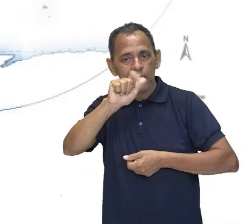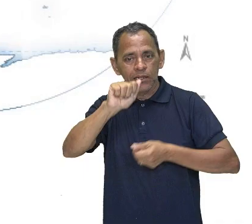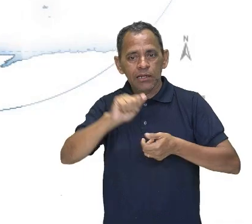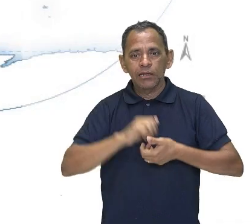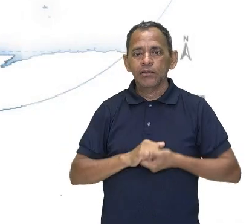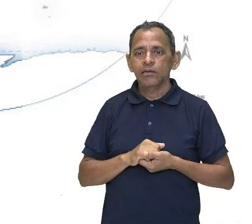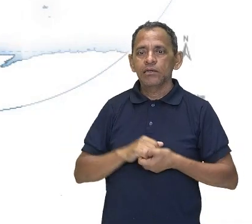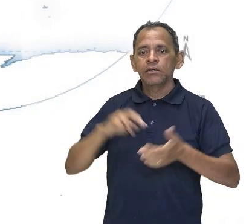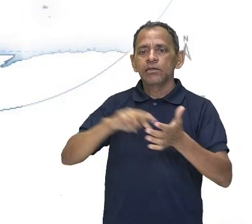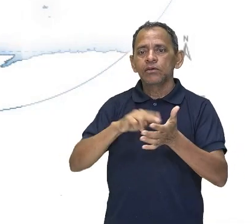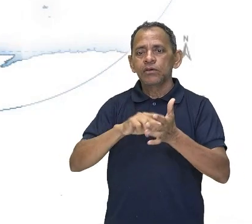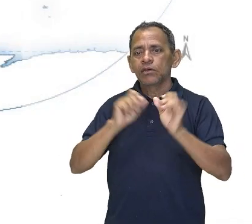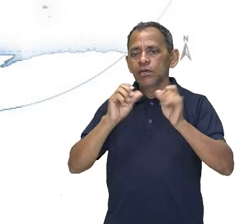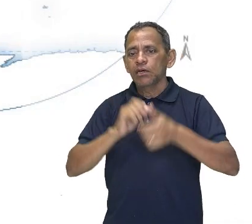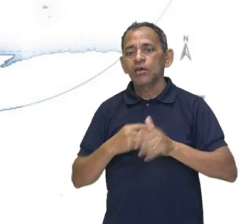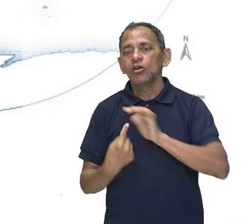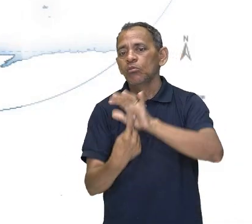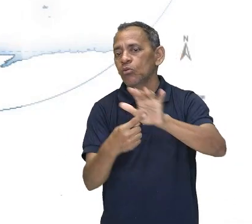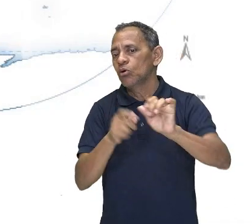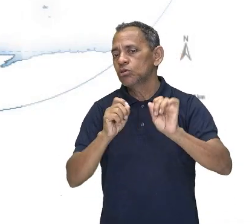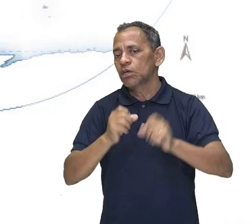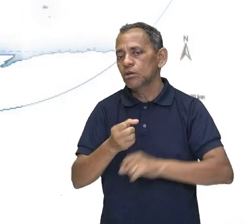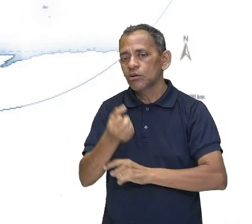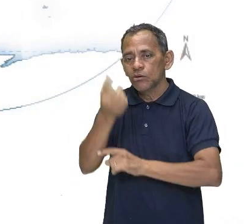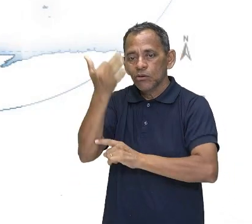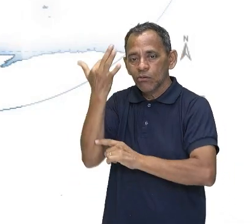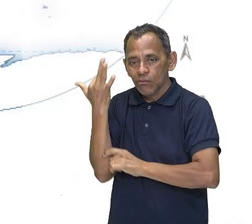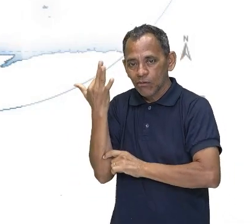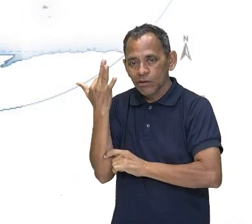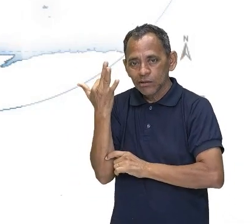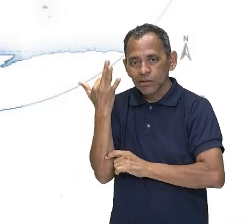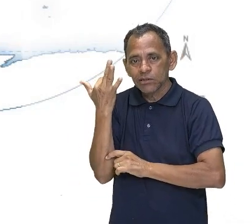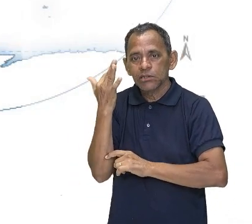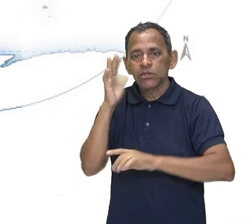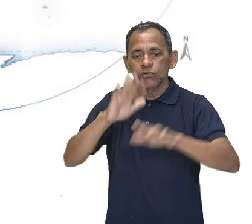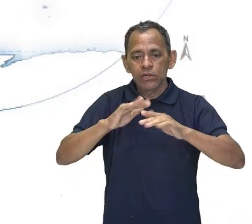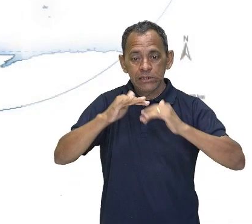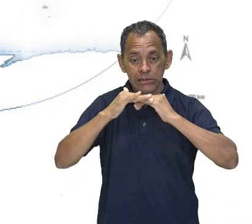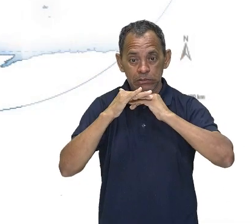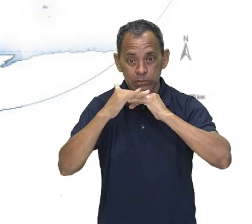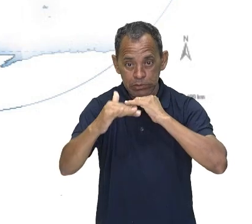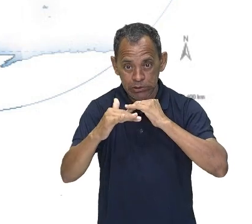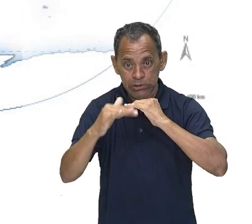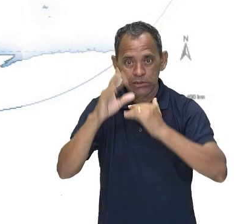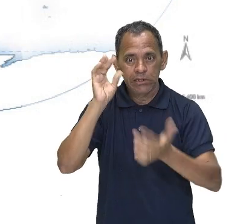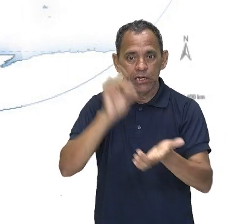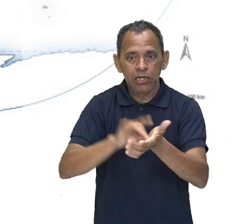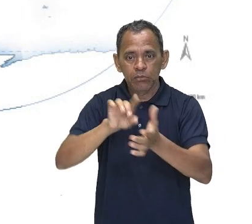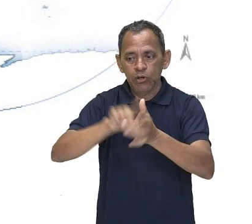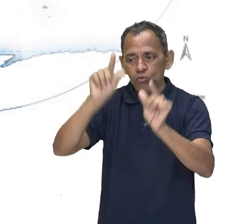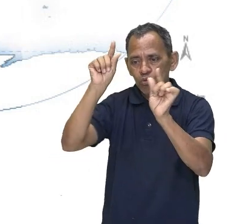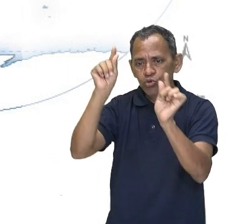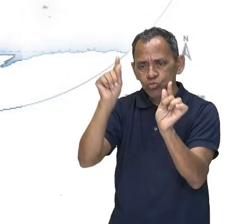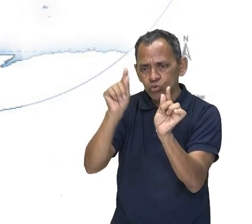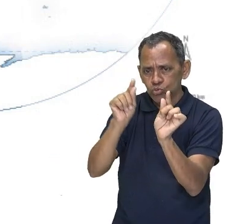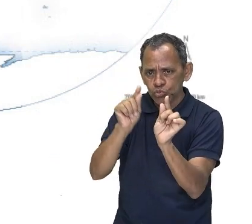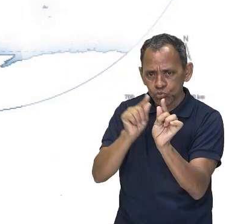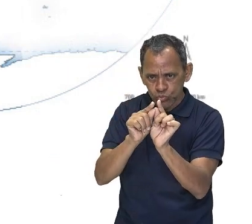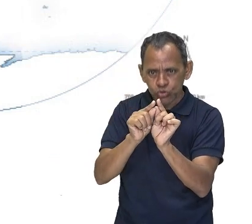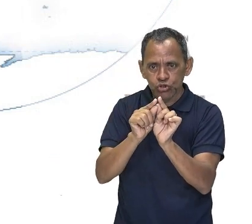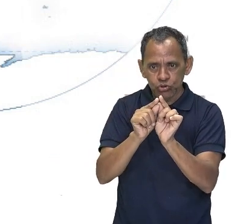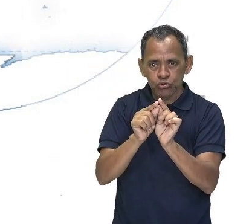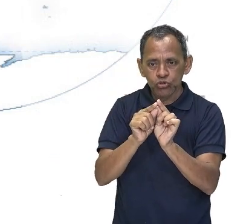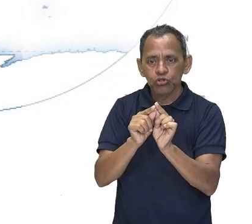escala. A escala ela indica quantas vezes a superfície real foi reduzida para caber ali na